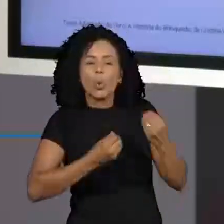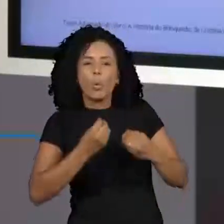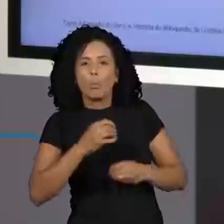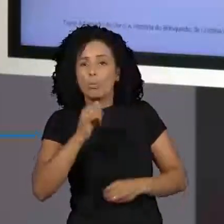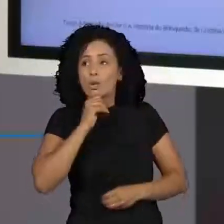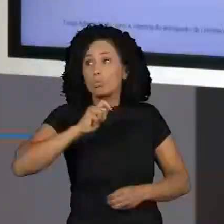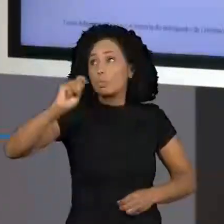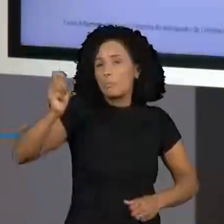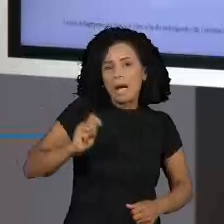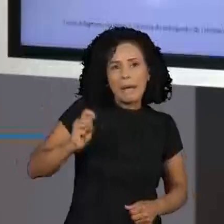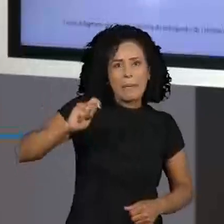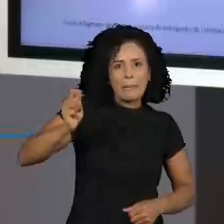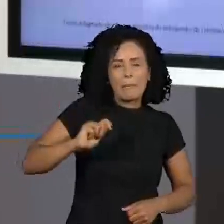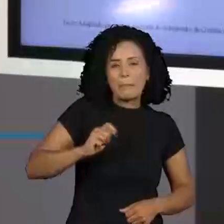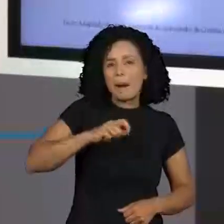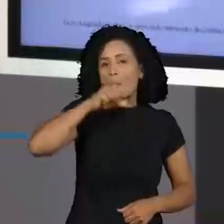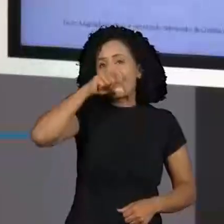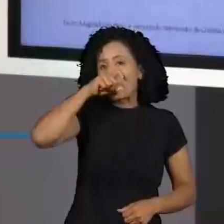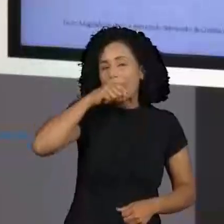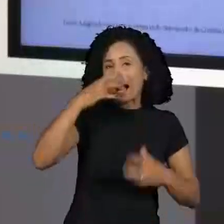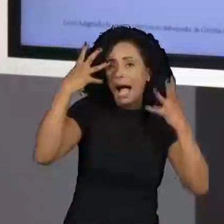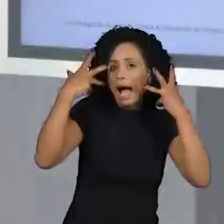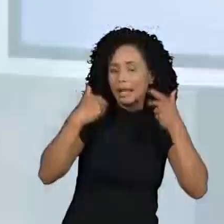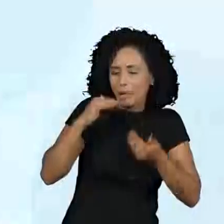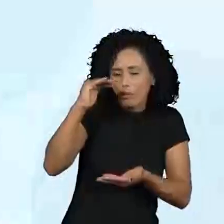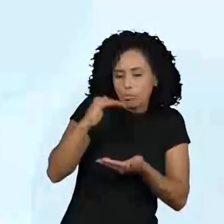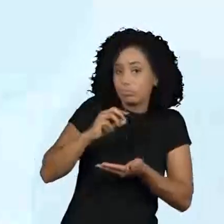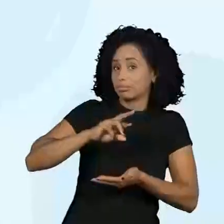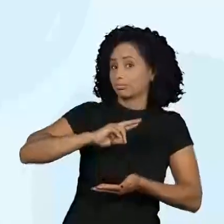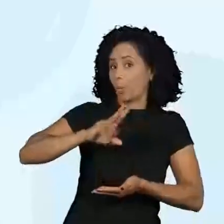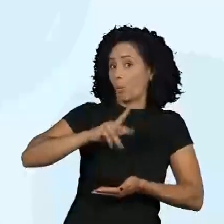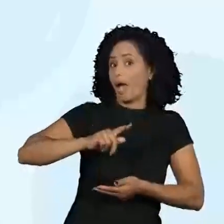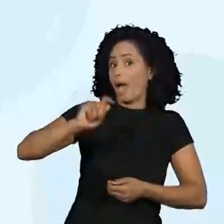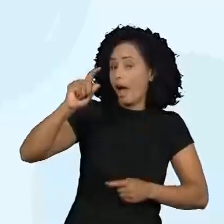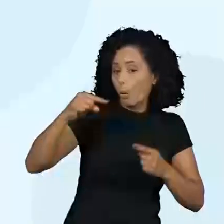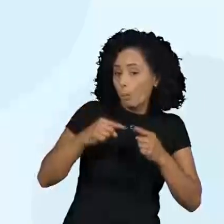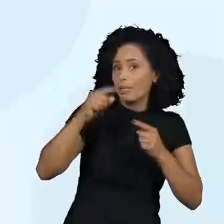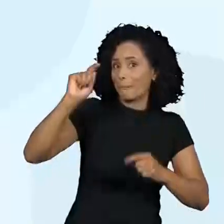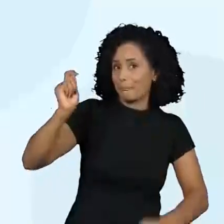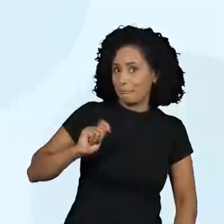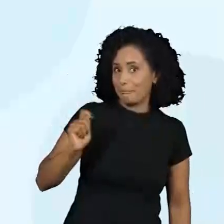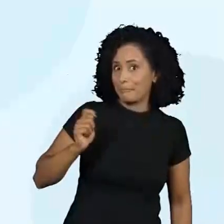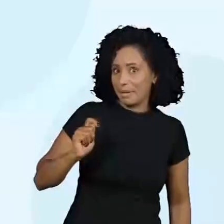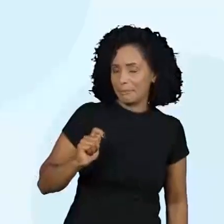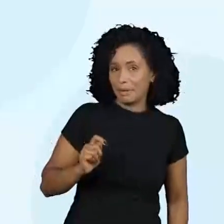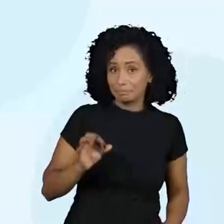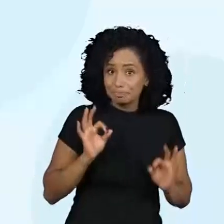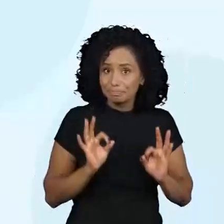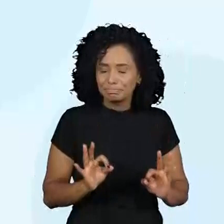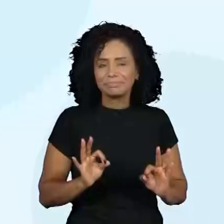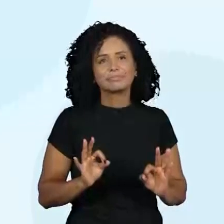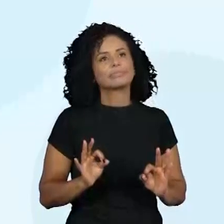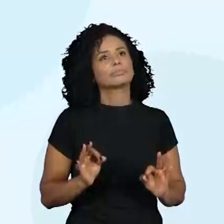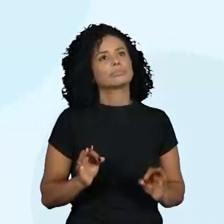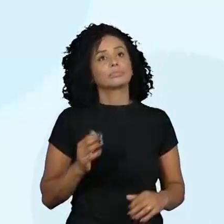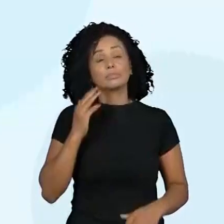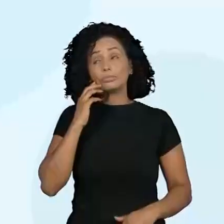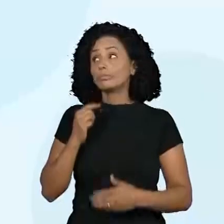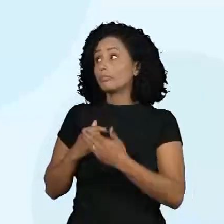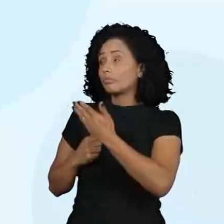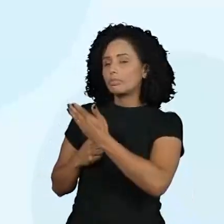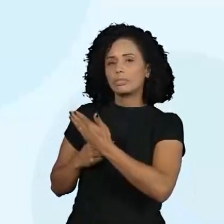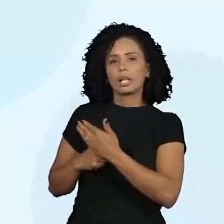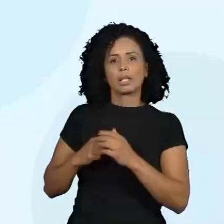interpretar e compreender um pouquinho melhor o texto. Então, vamos voltar à primeira parte do texto. Olha só, professora, então aqui nesse